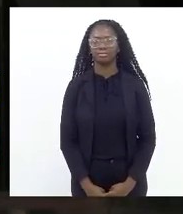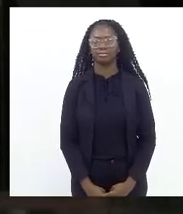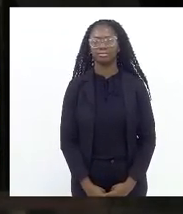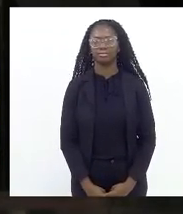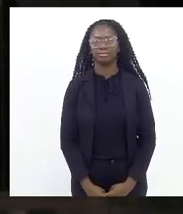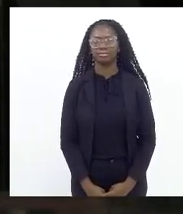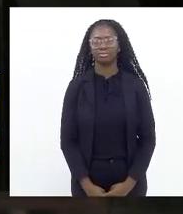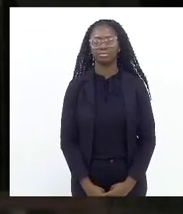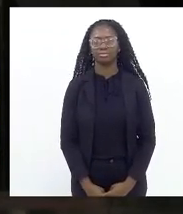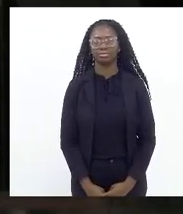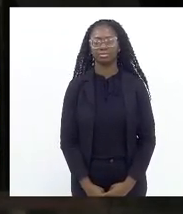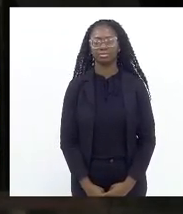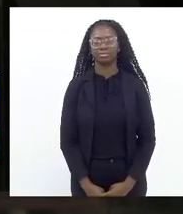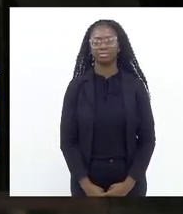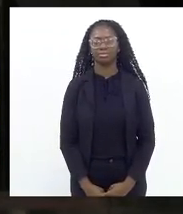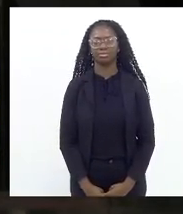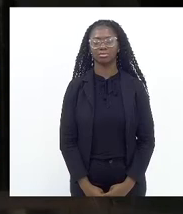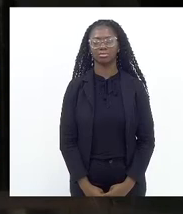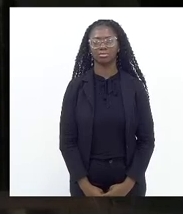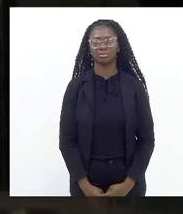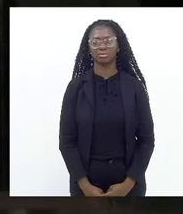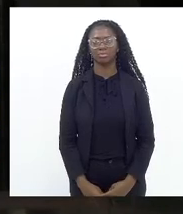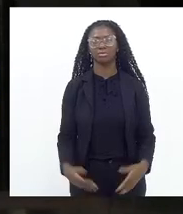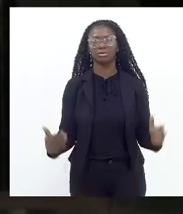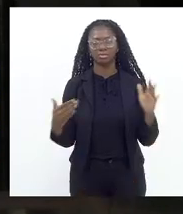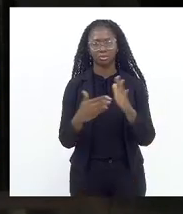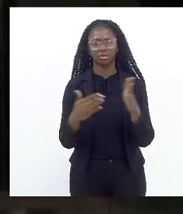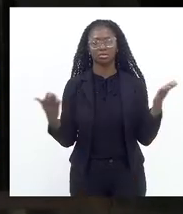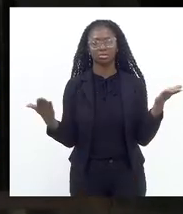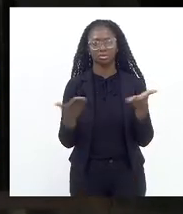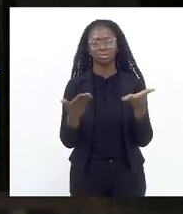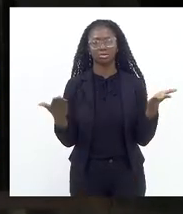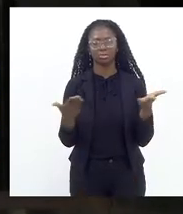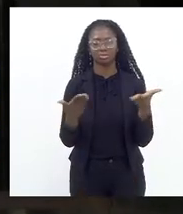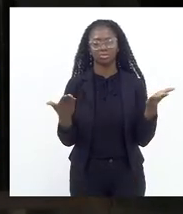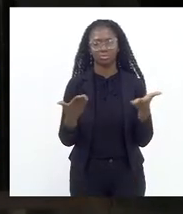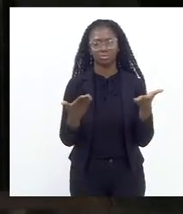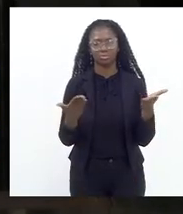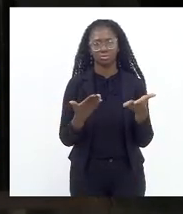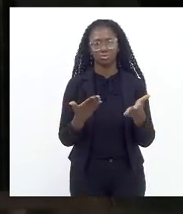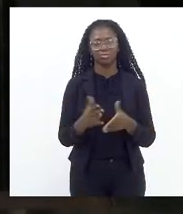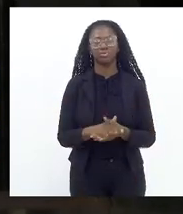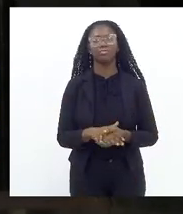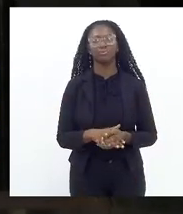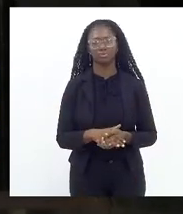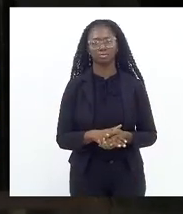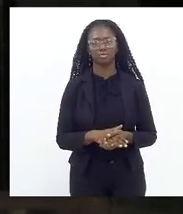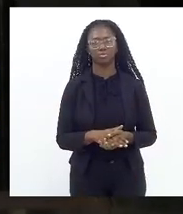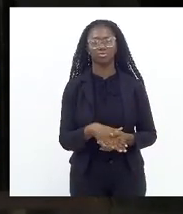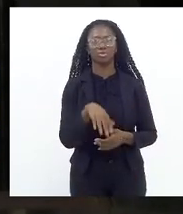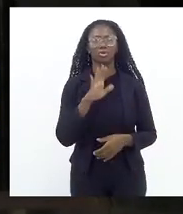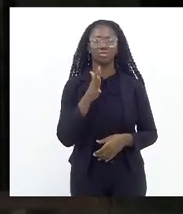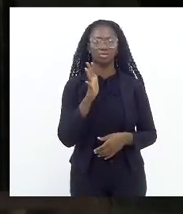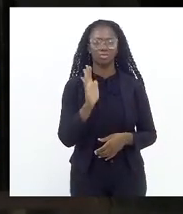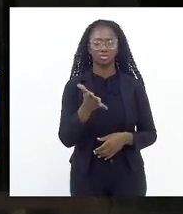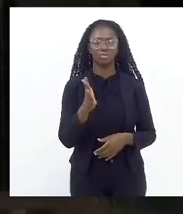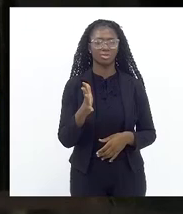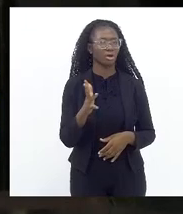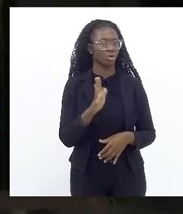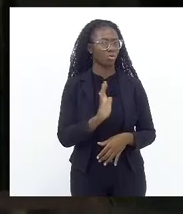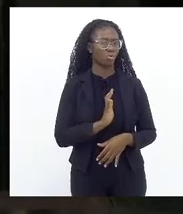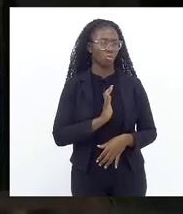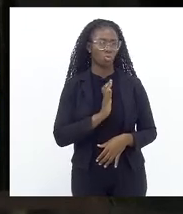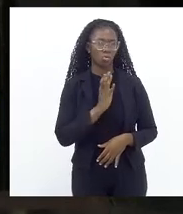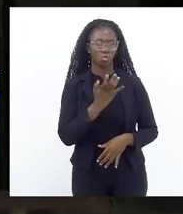O saldo, até o presente momento, já é muito negativo. Muito